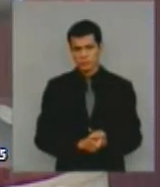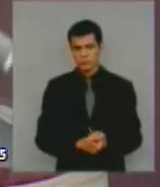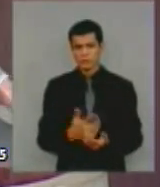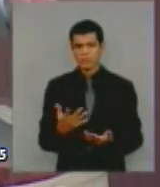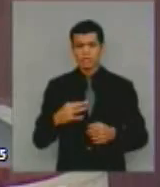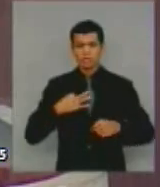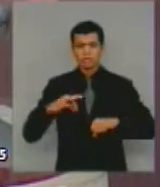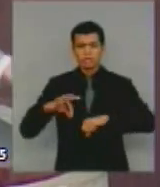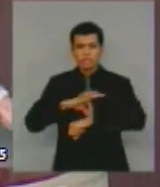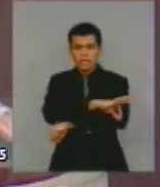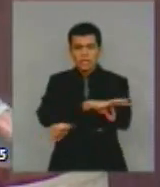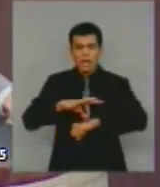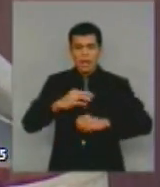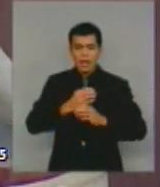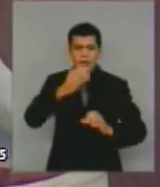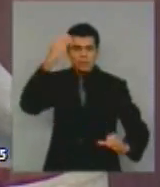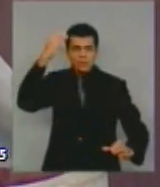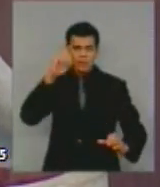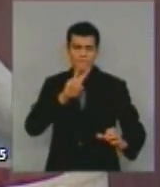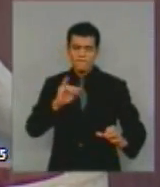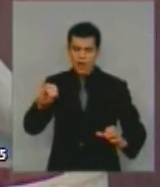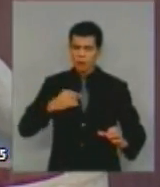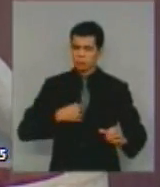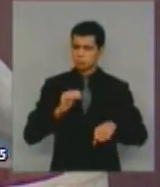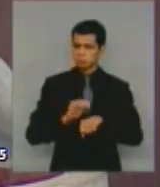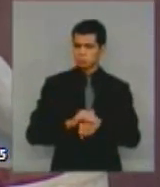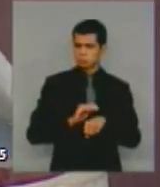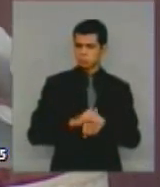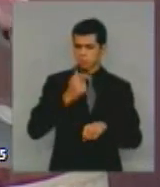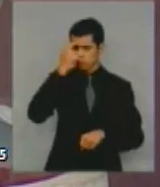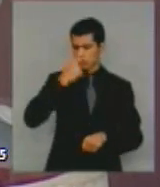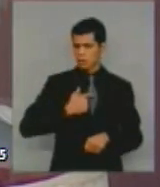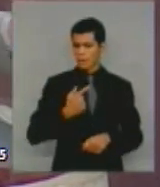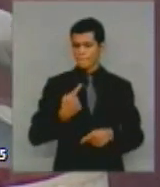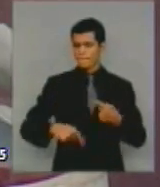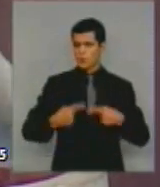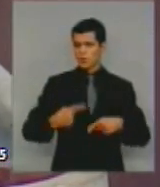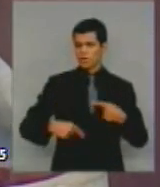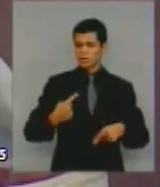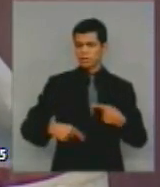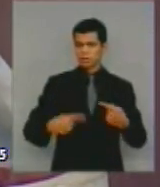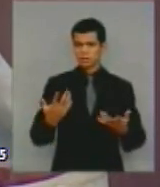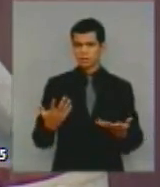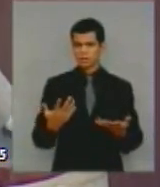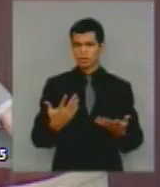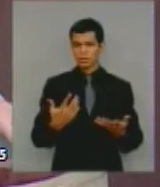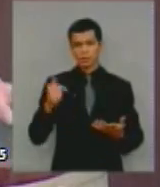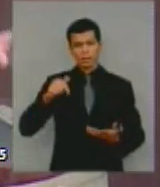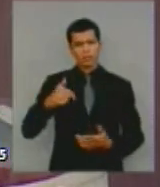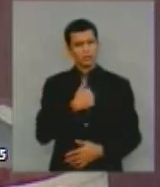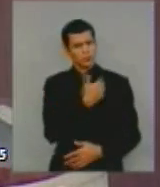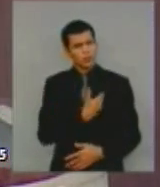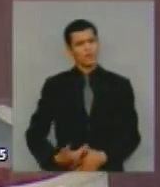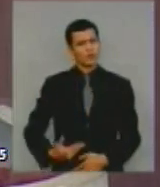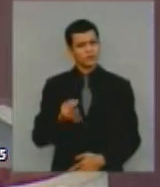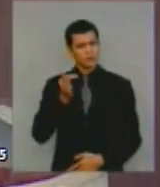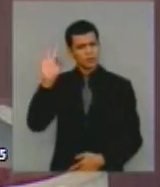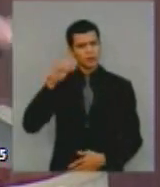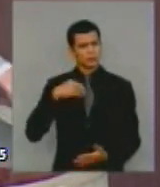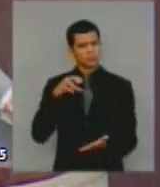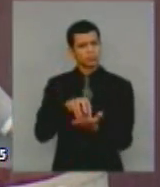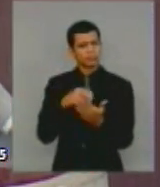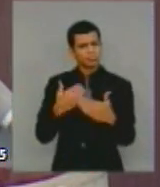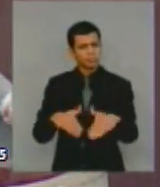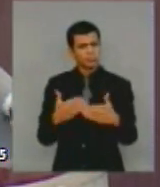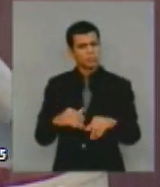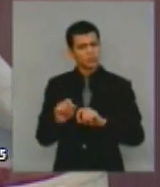vai resolver o problema da gestão. Eu sou gestor de políticas sociais. Eu sou servidor público federal desta carreira. Nós aprendemos uma coisa